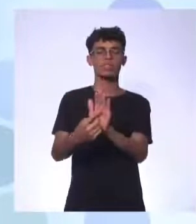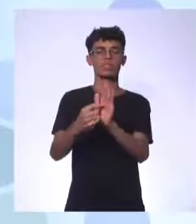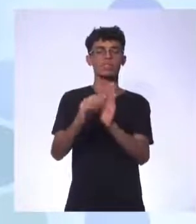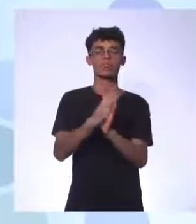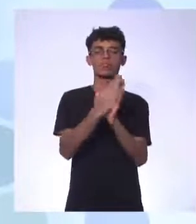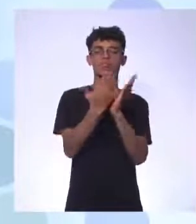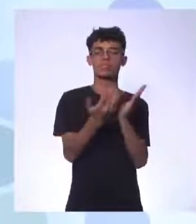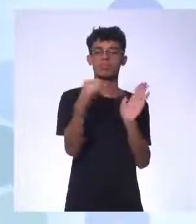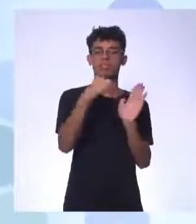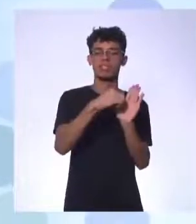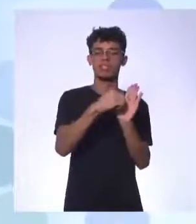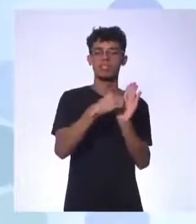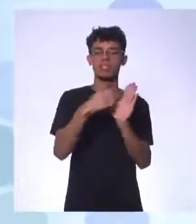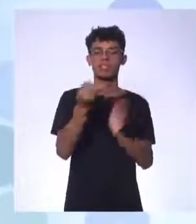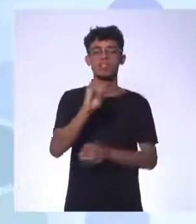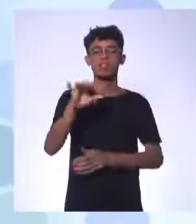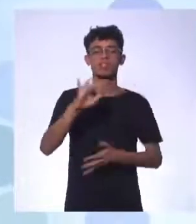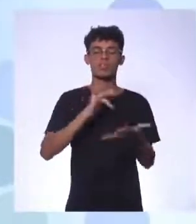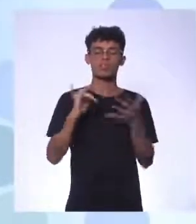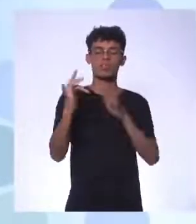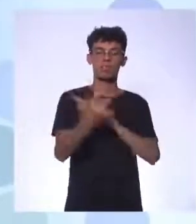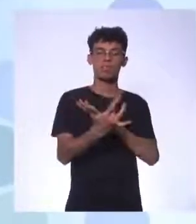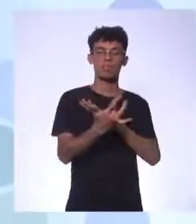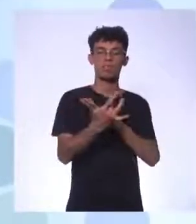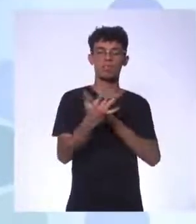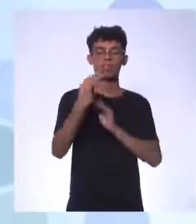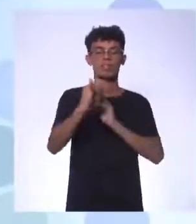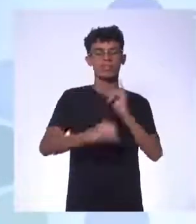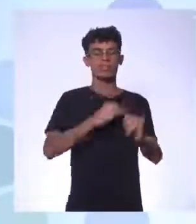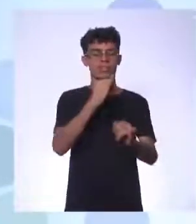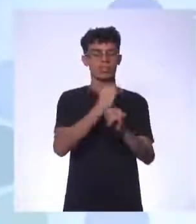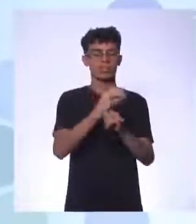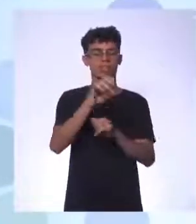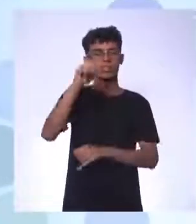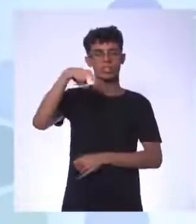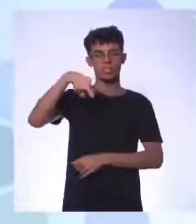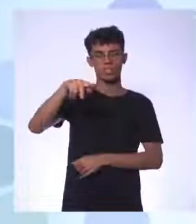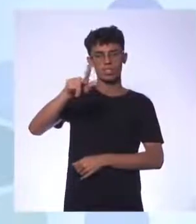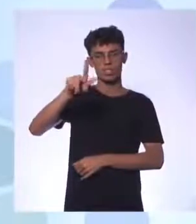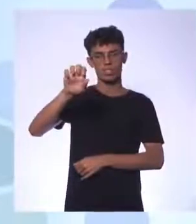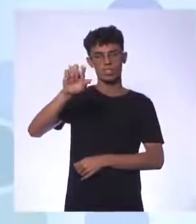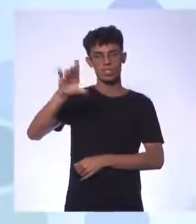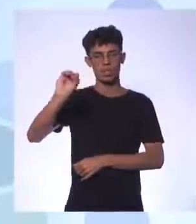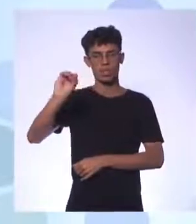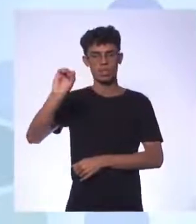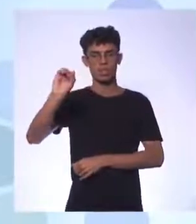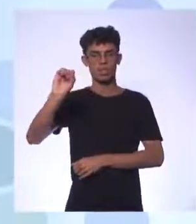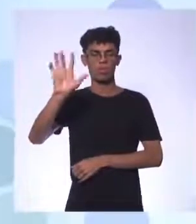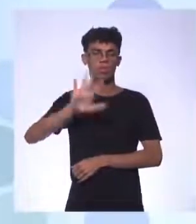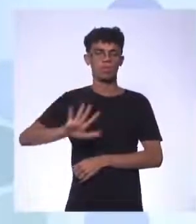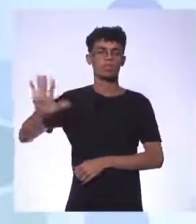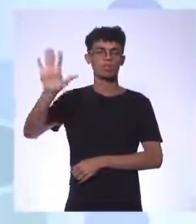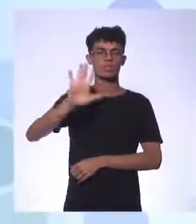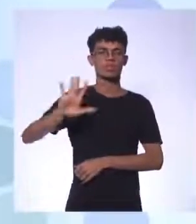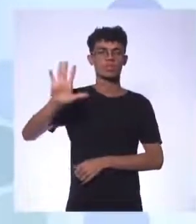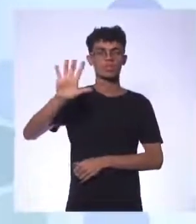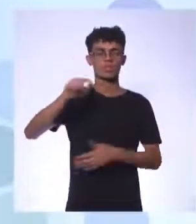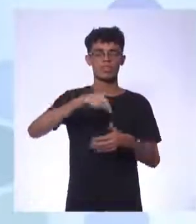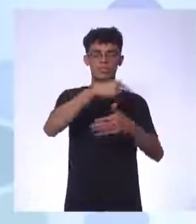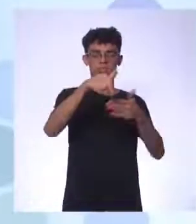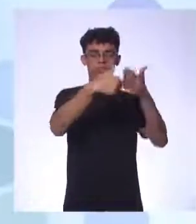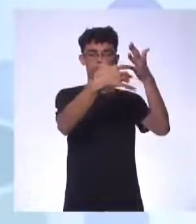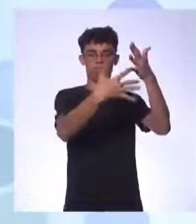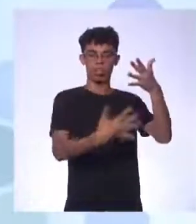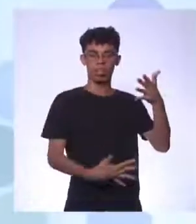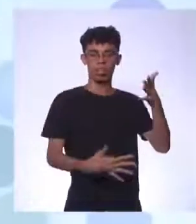Então, se vocês colocarem em qualquer plataforma de busca na internet, Ângelo Agostini, imagens, vai vir uma série de